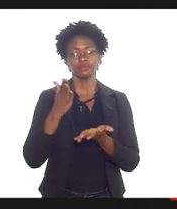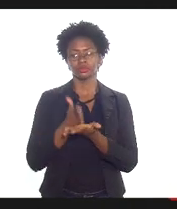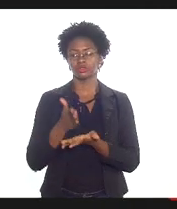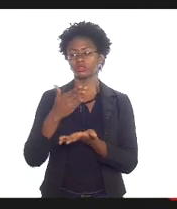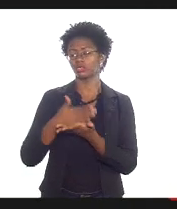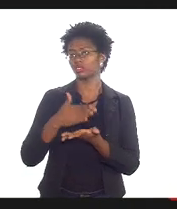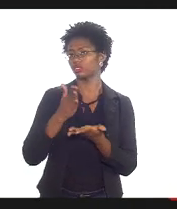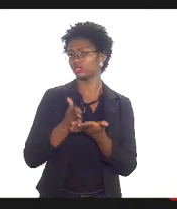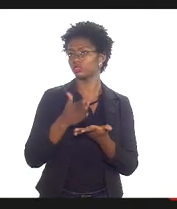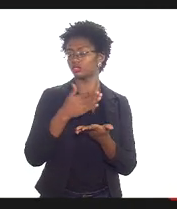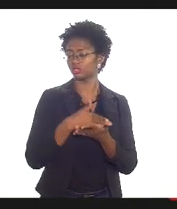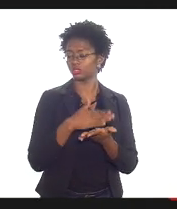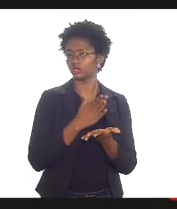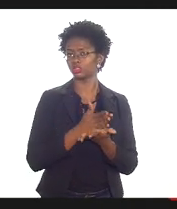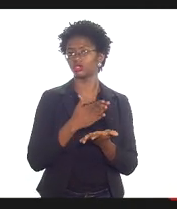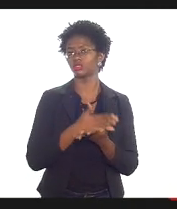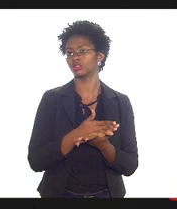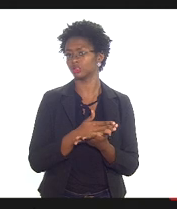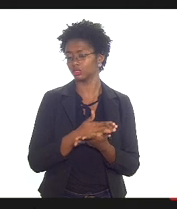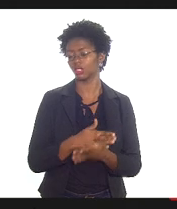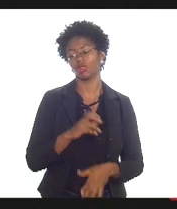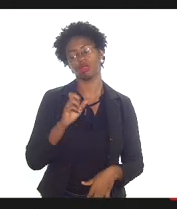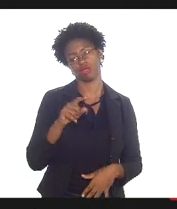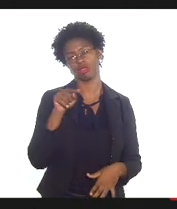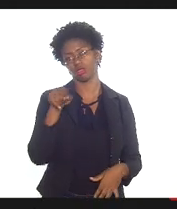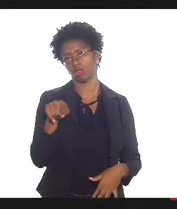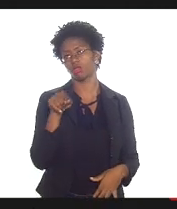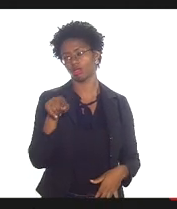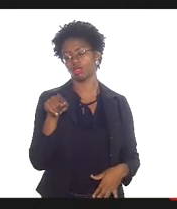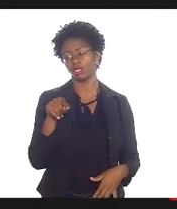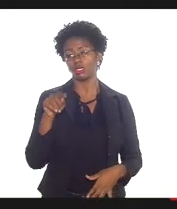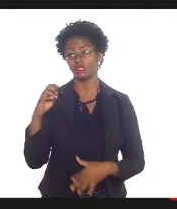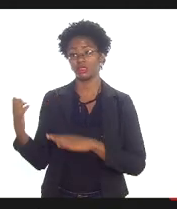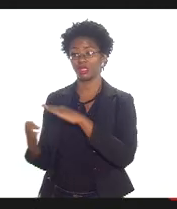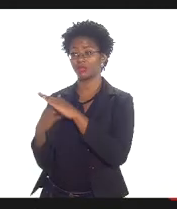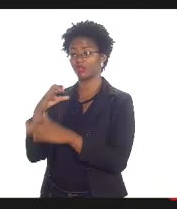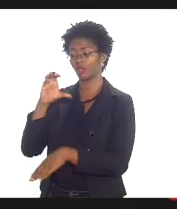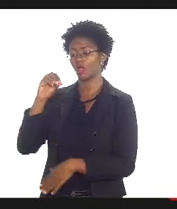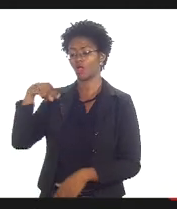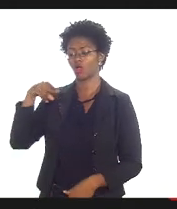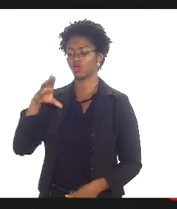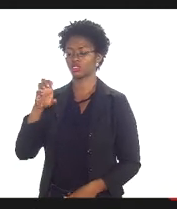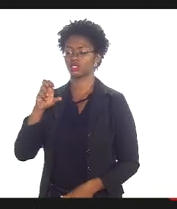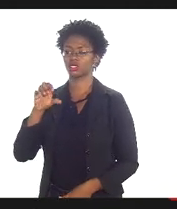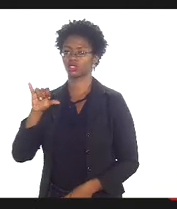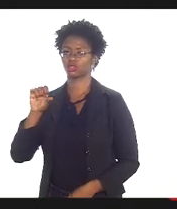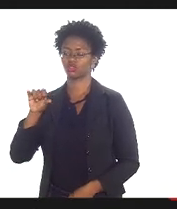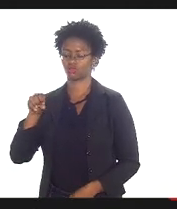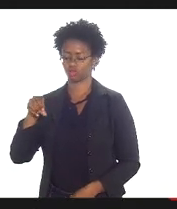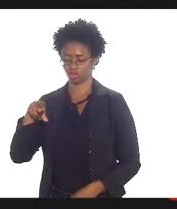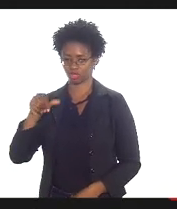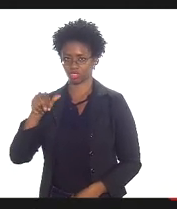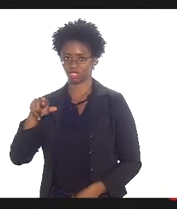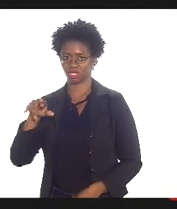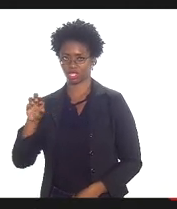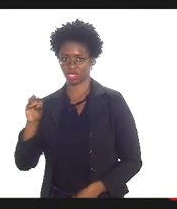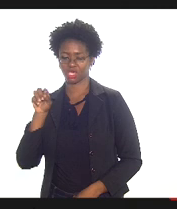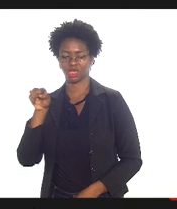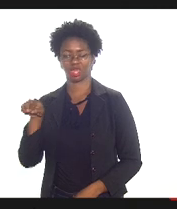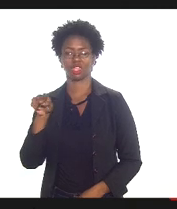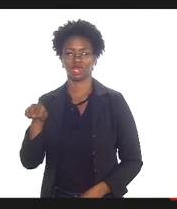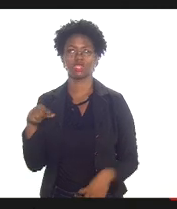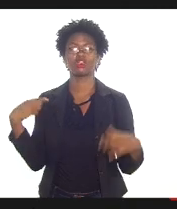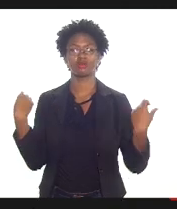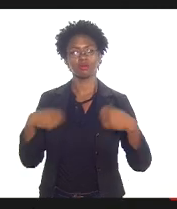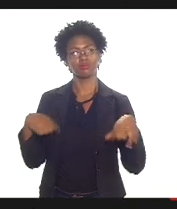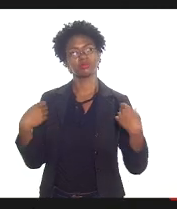é do concessionário, tá certo? É preciso que haja, e muito